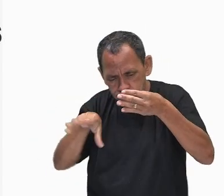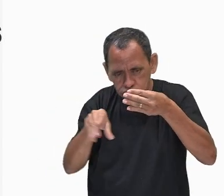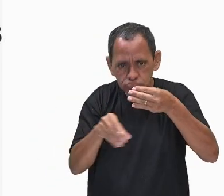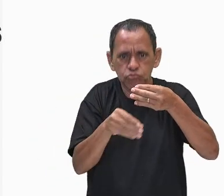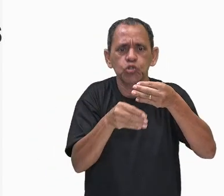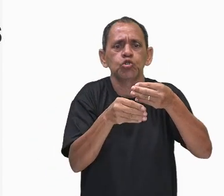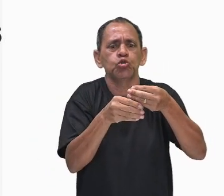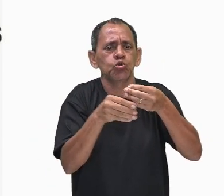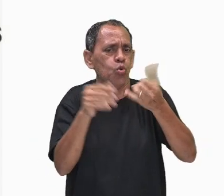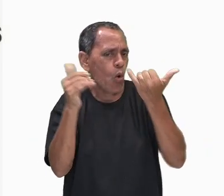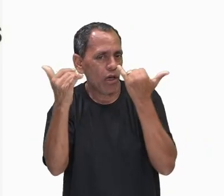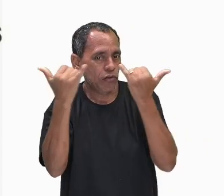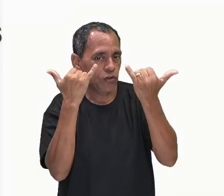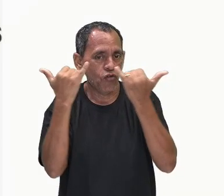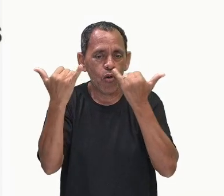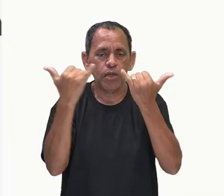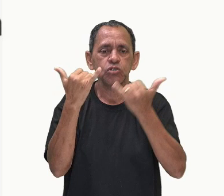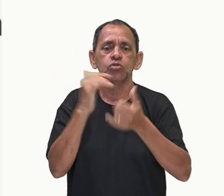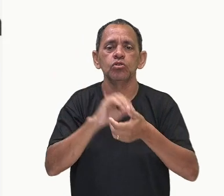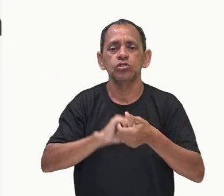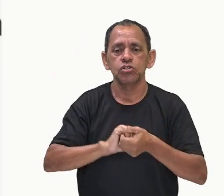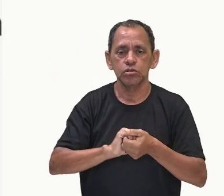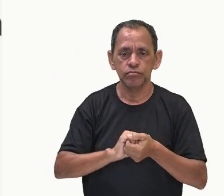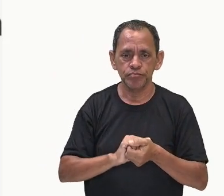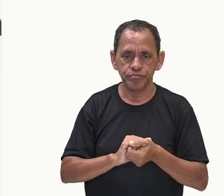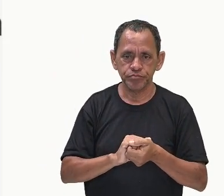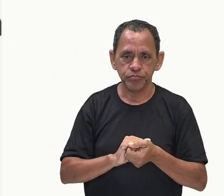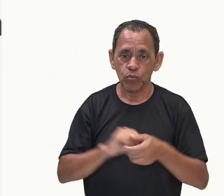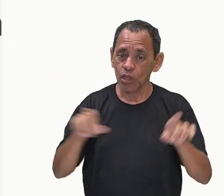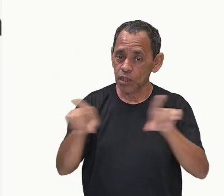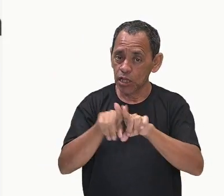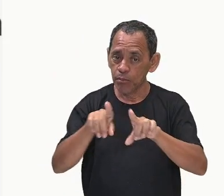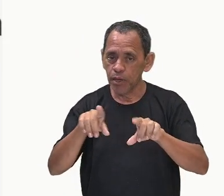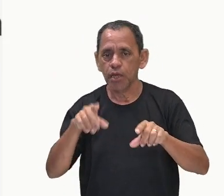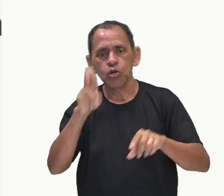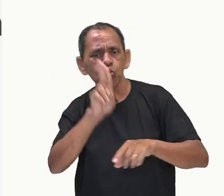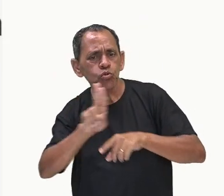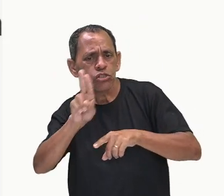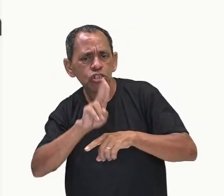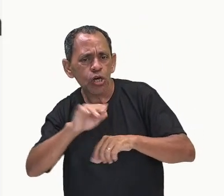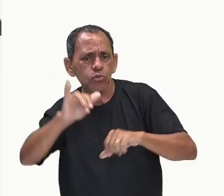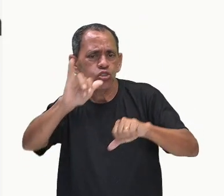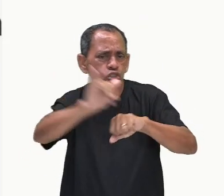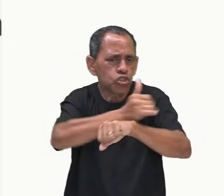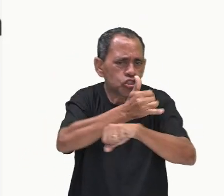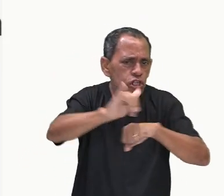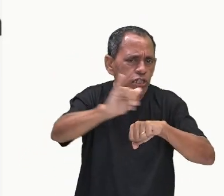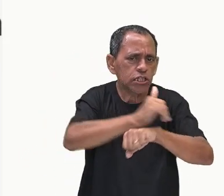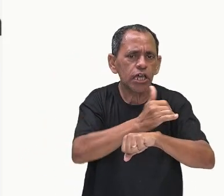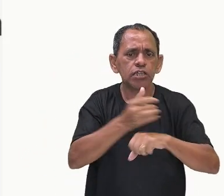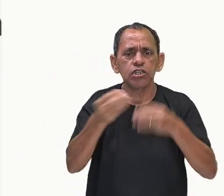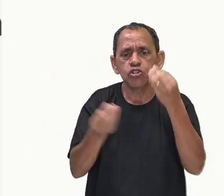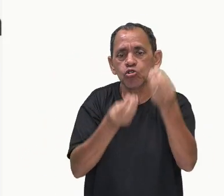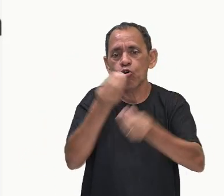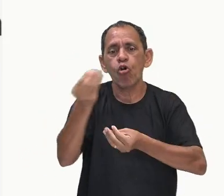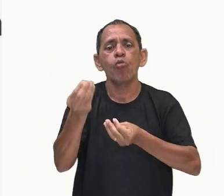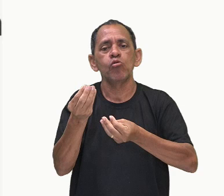A gente construiu esse cilindro aí utilizando 2